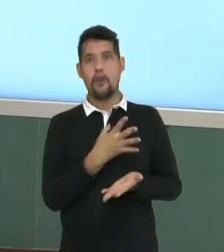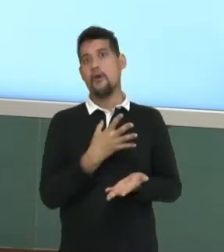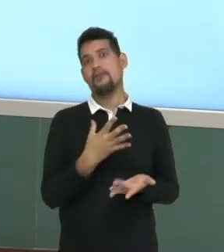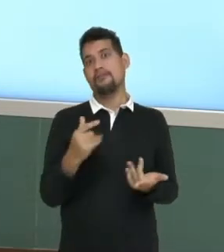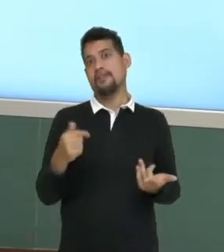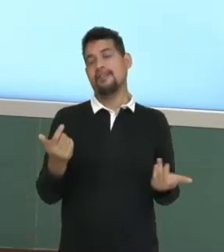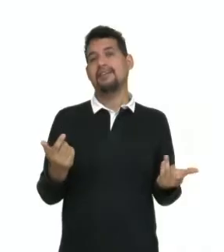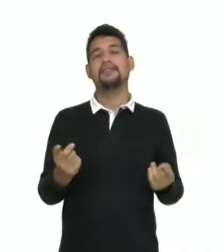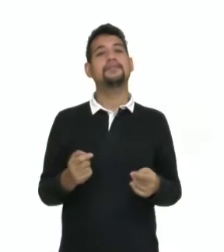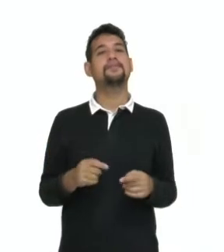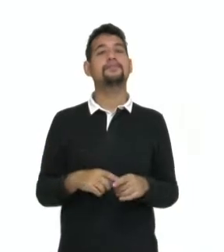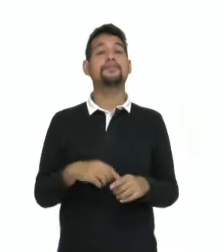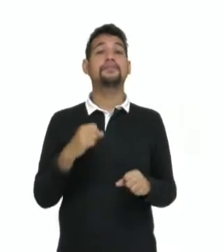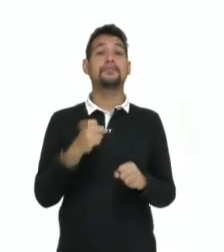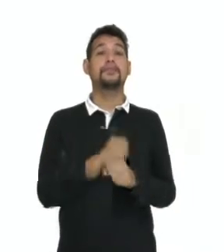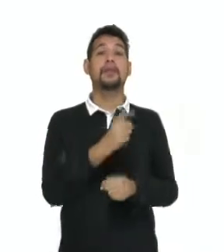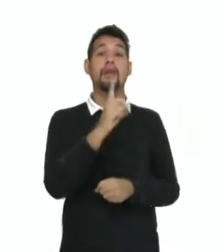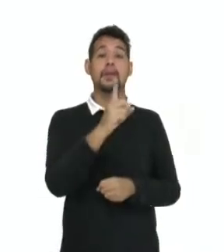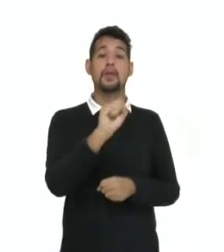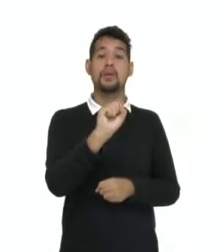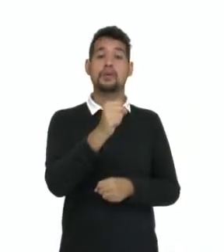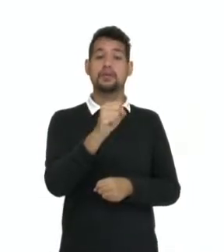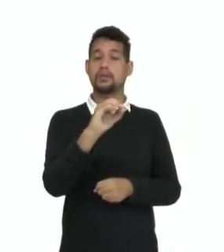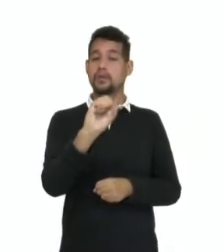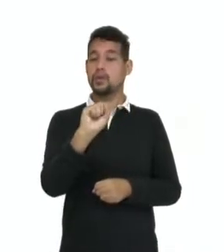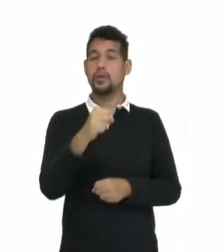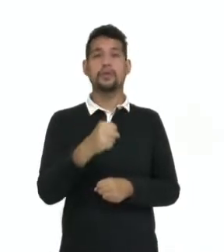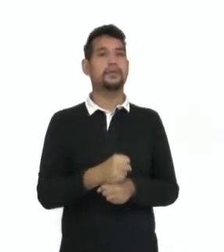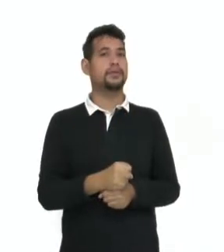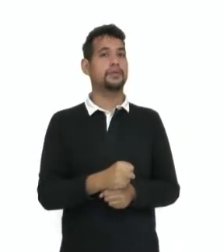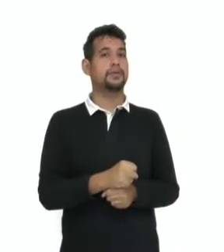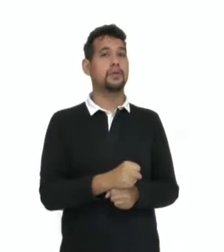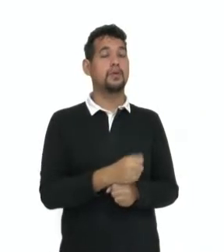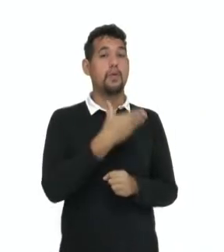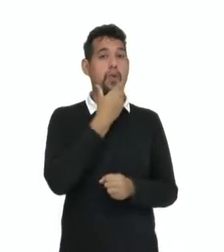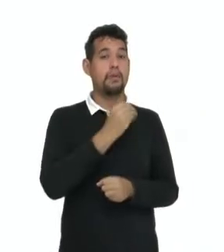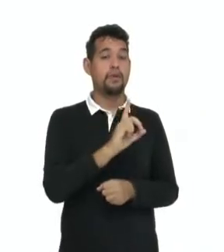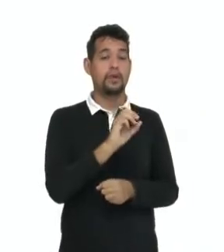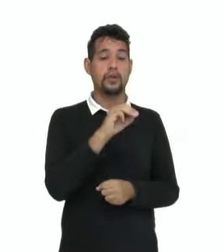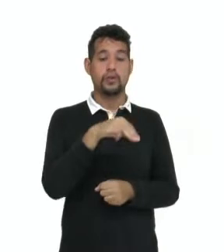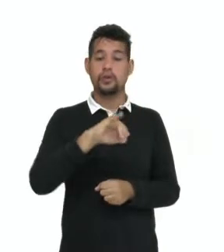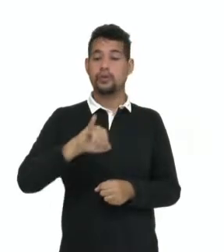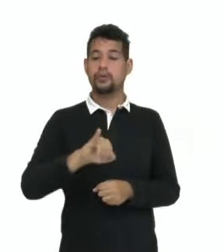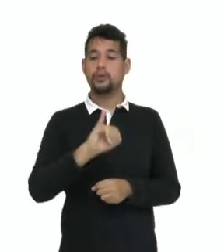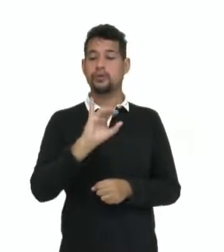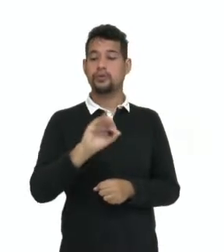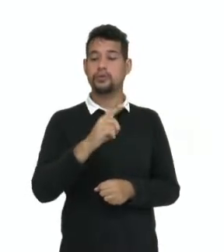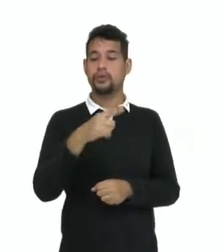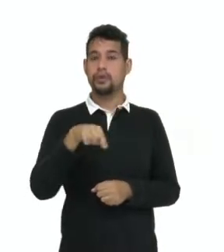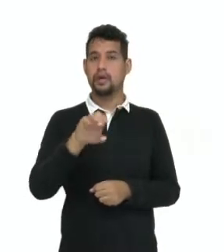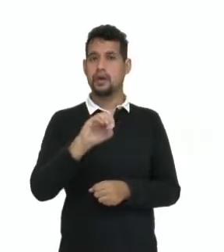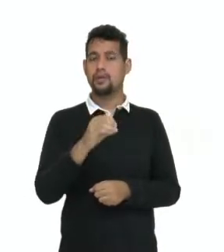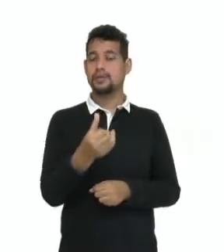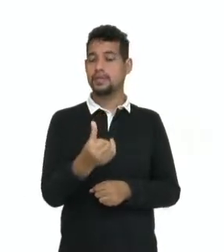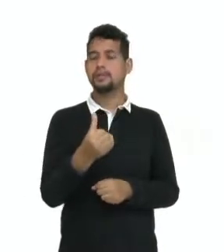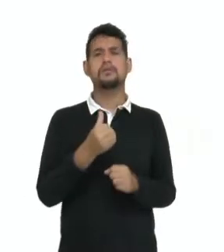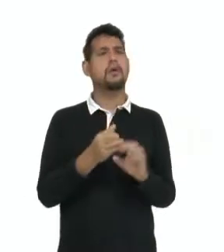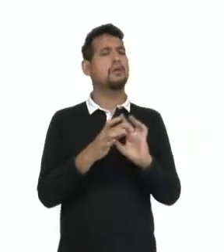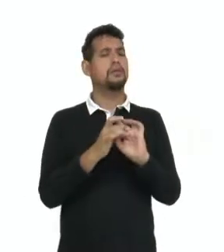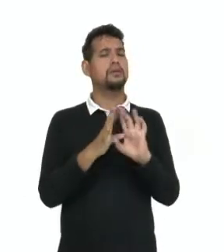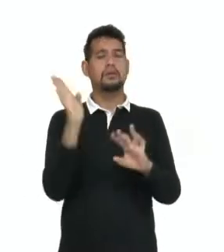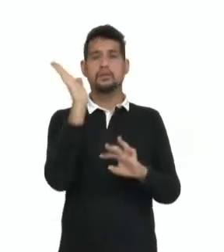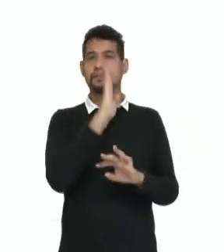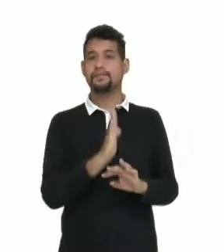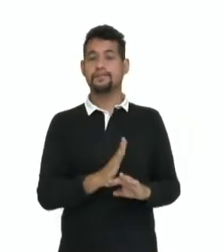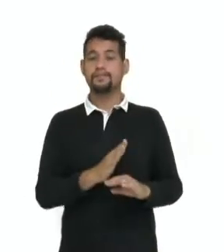né? Ainda em 1808, Dom João VI, príncipe regente de Portugal, autorizou o Brasil a